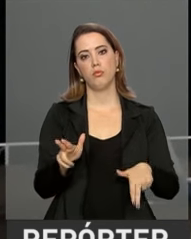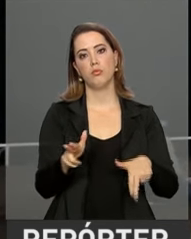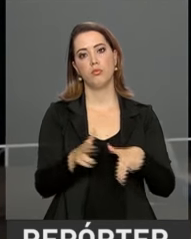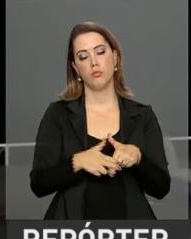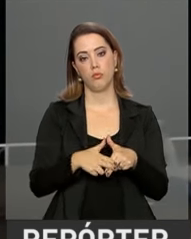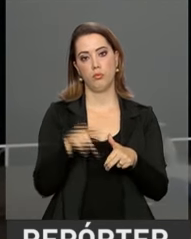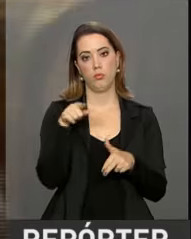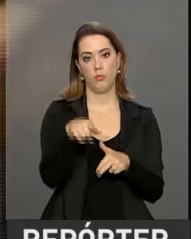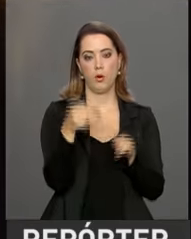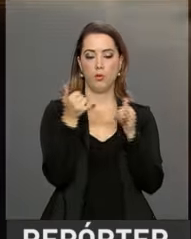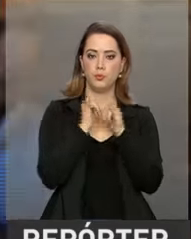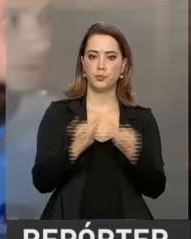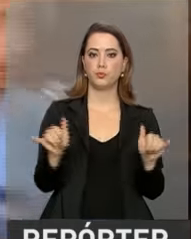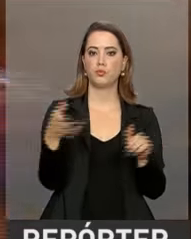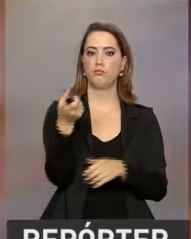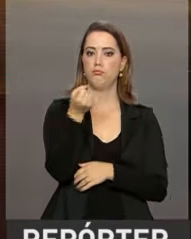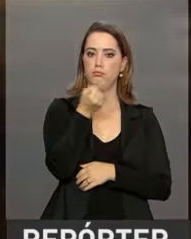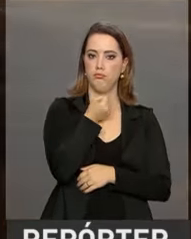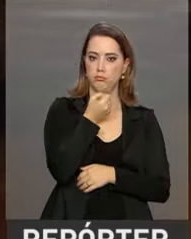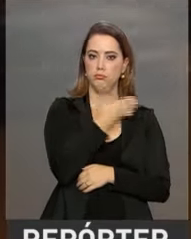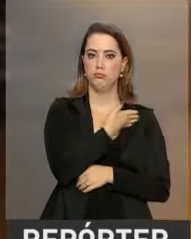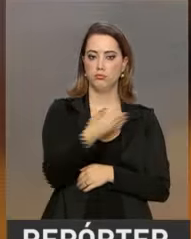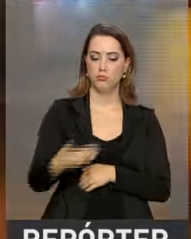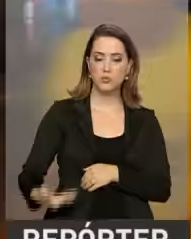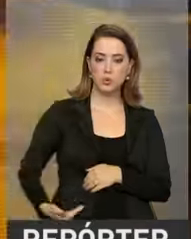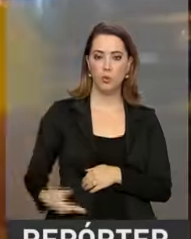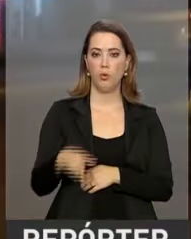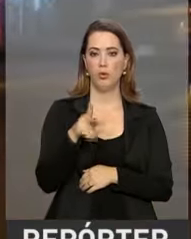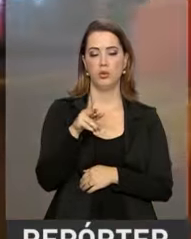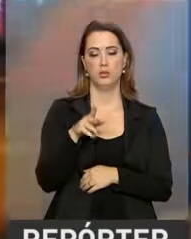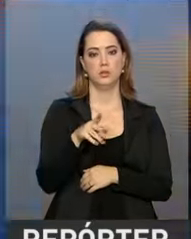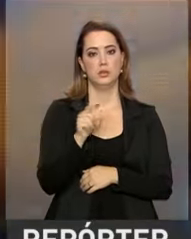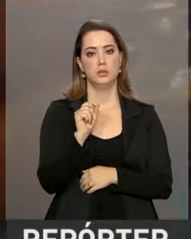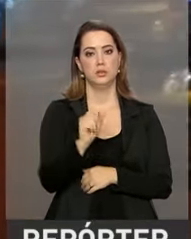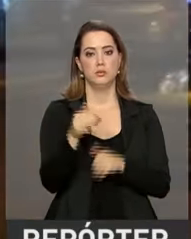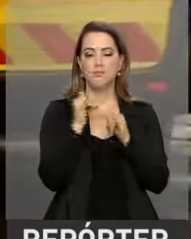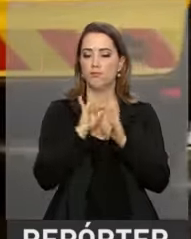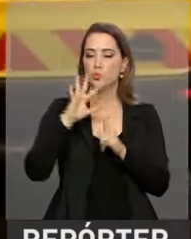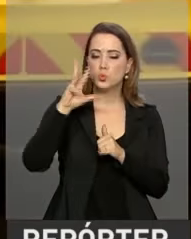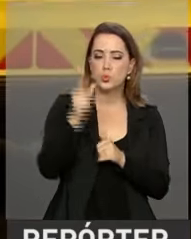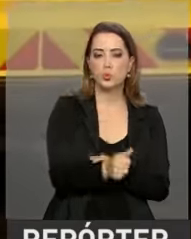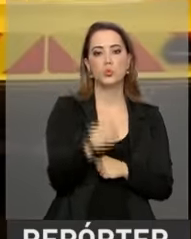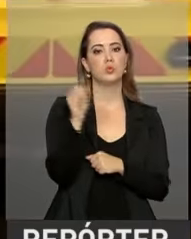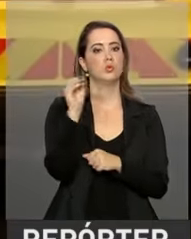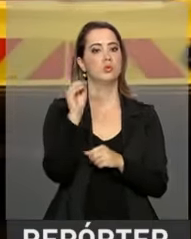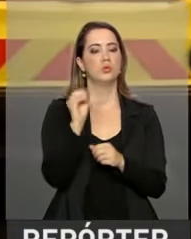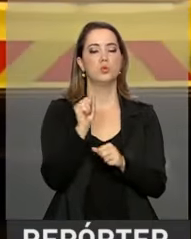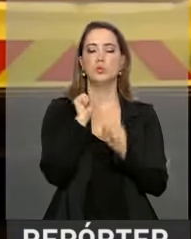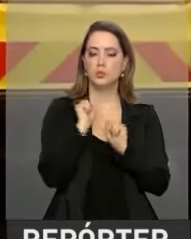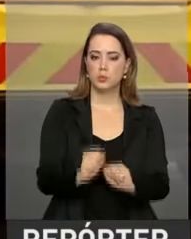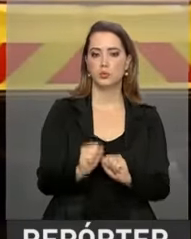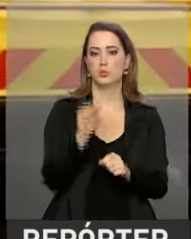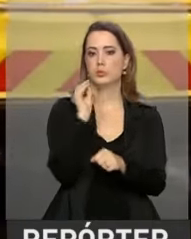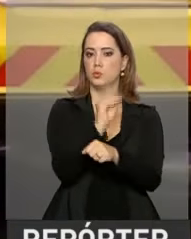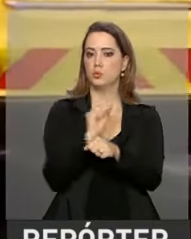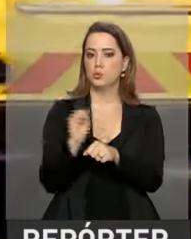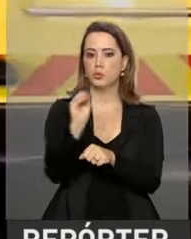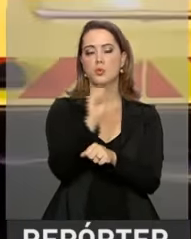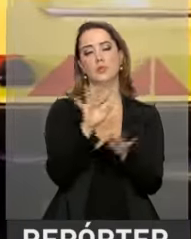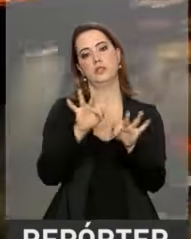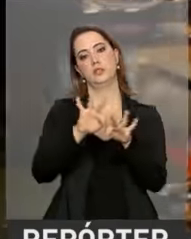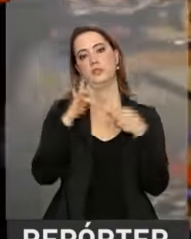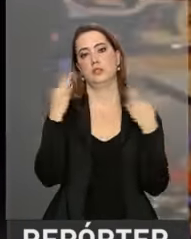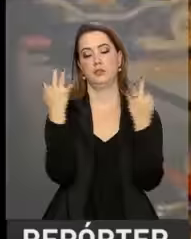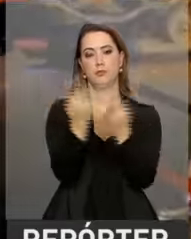oficial enviada à imprensa, o governo informou que todos os meios vão ser colocados à disposição das famílias